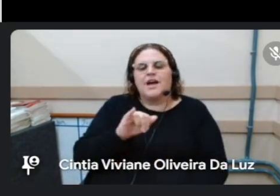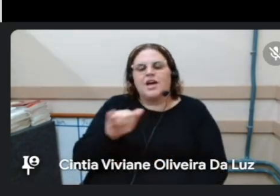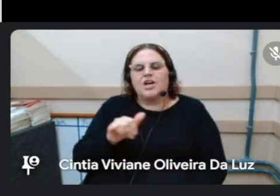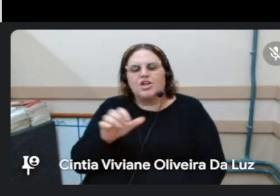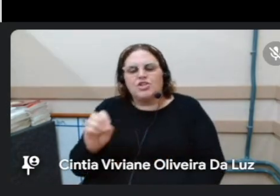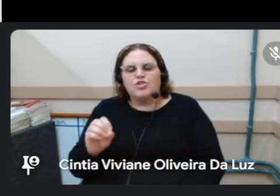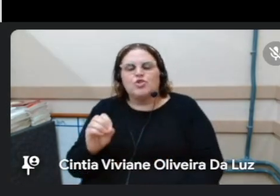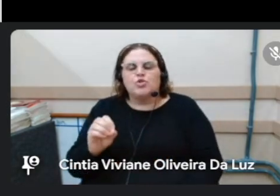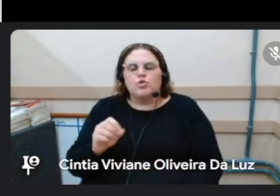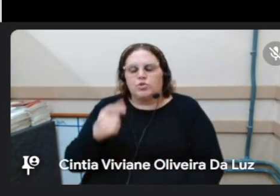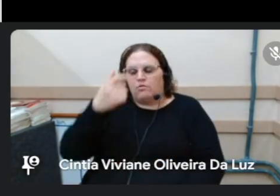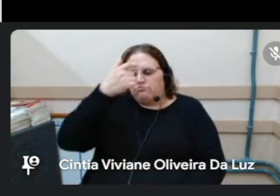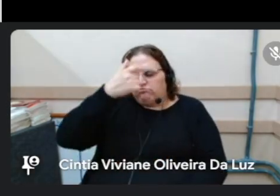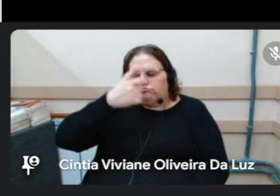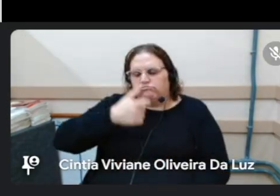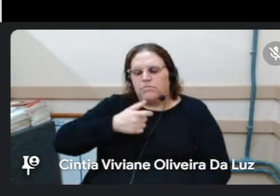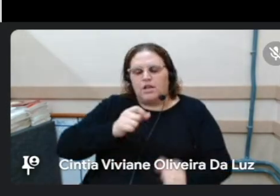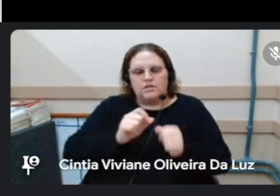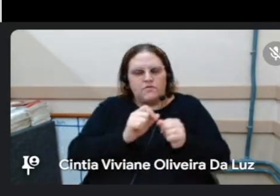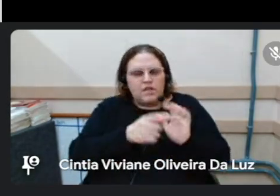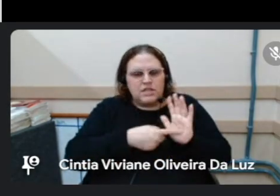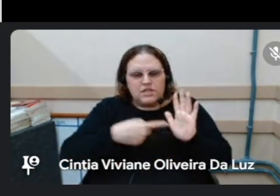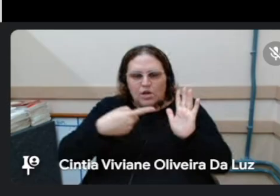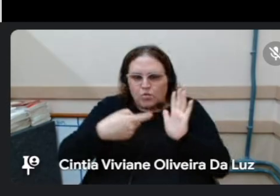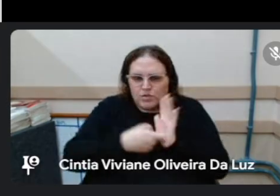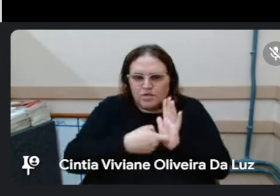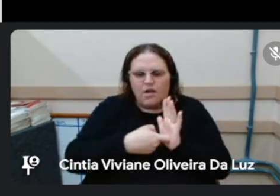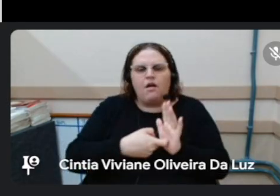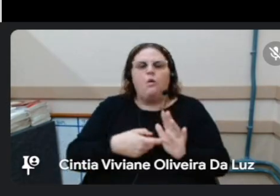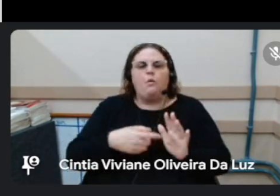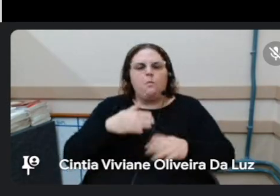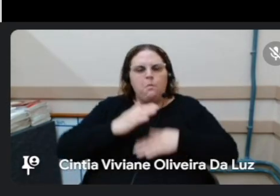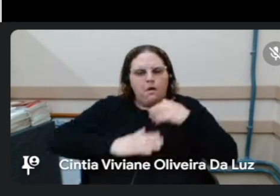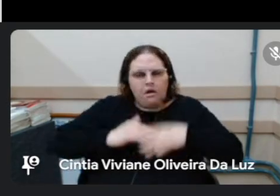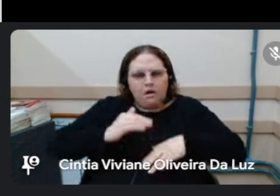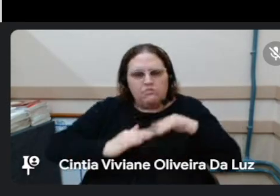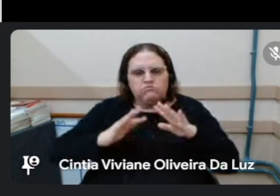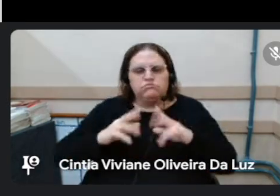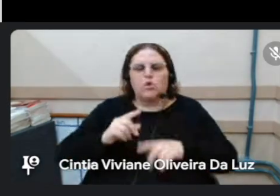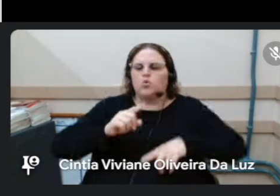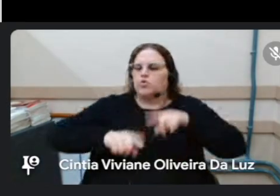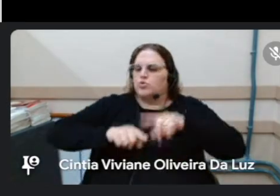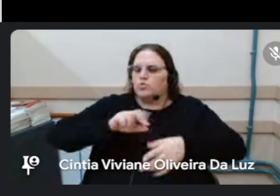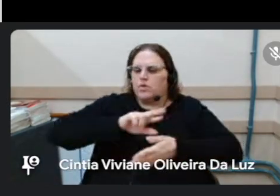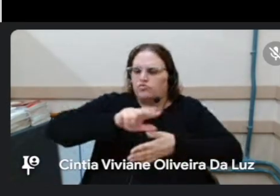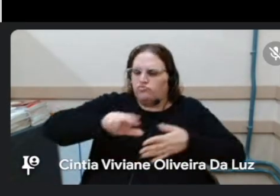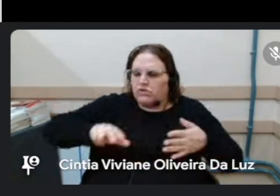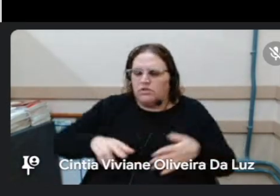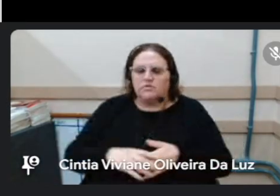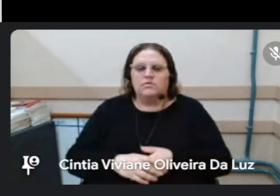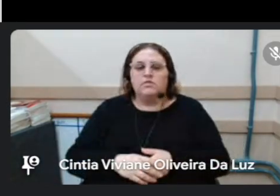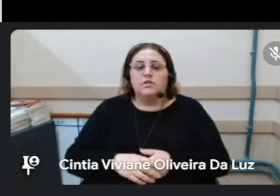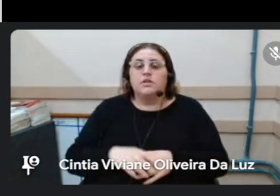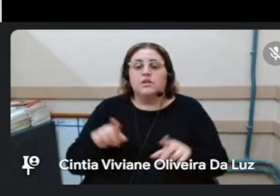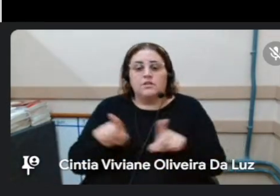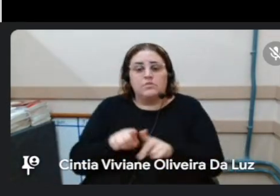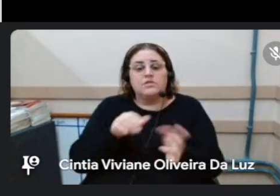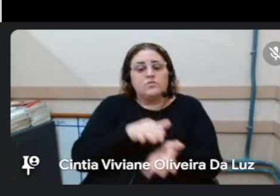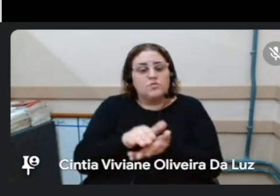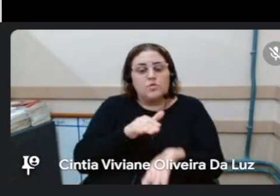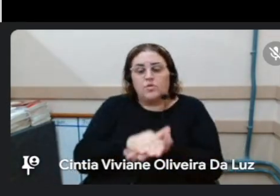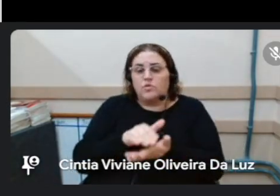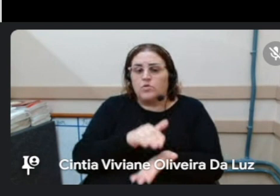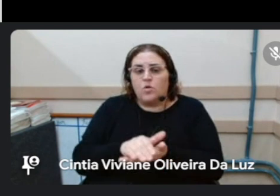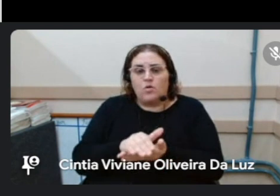eles executam às vezes todos os instrumentos e são os produtores ã Pro